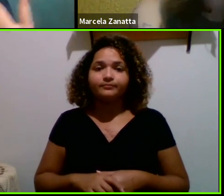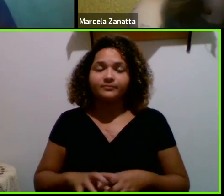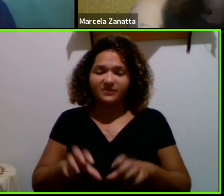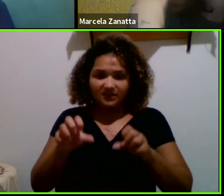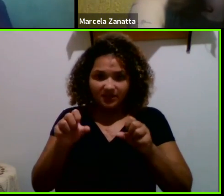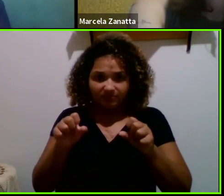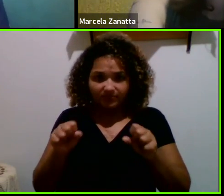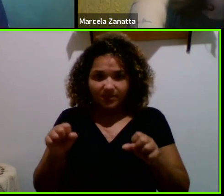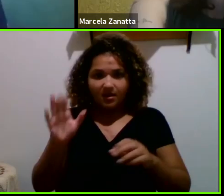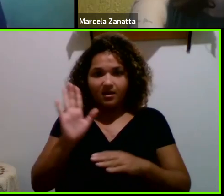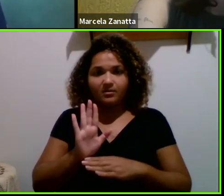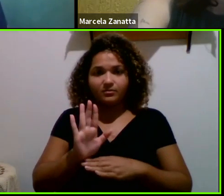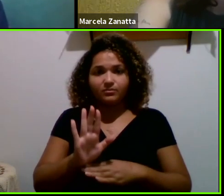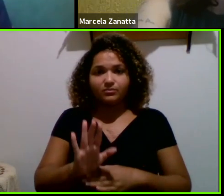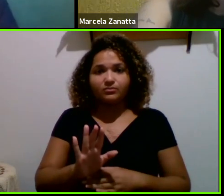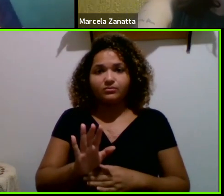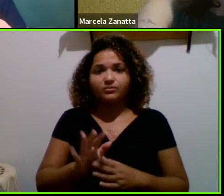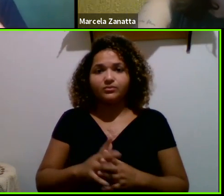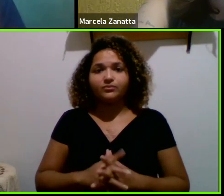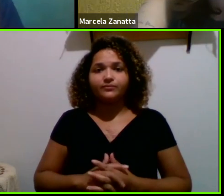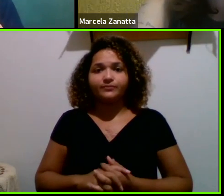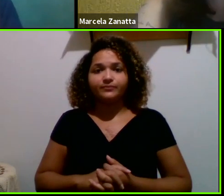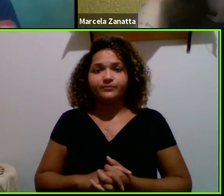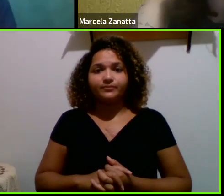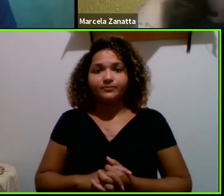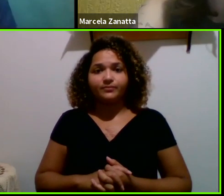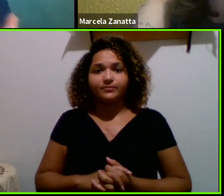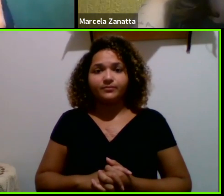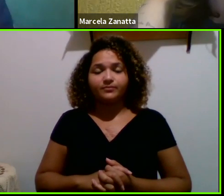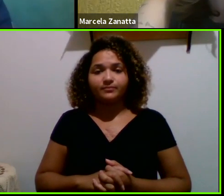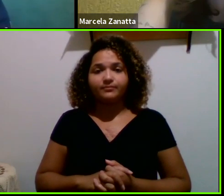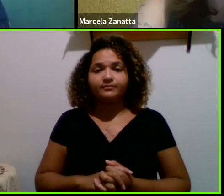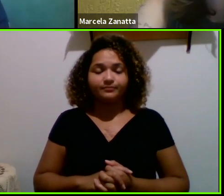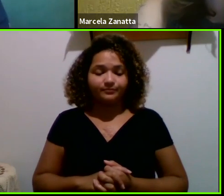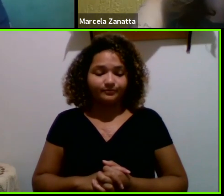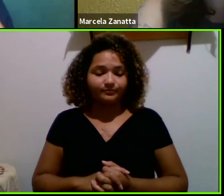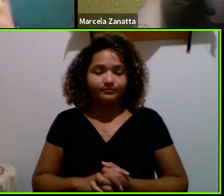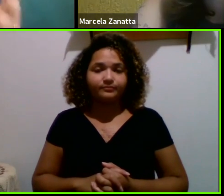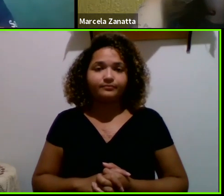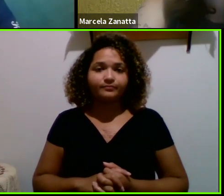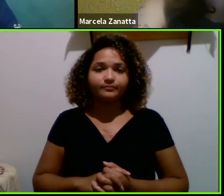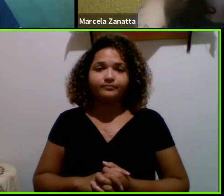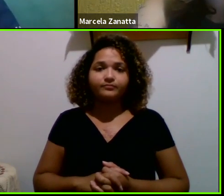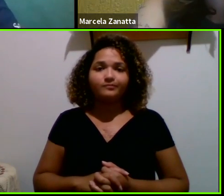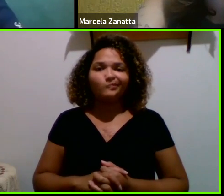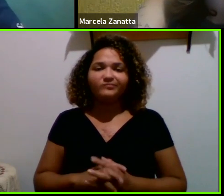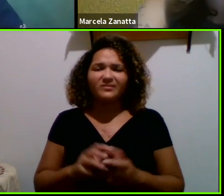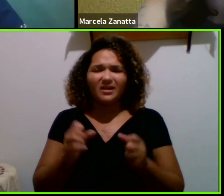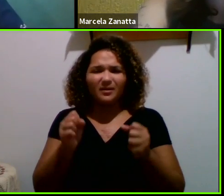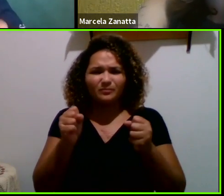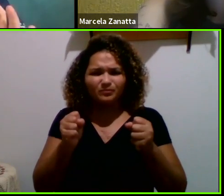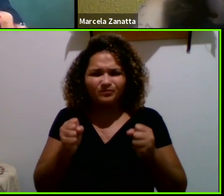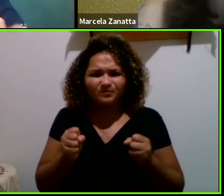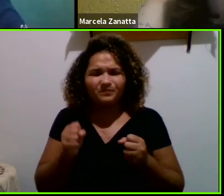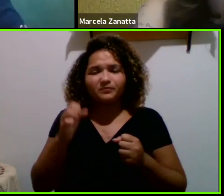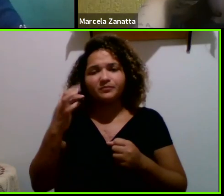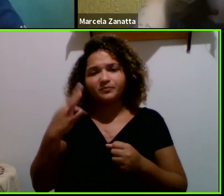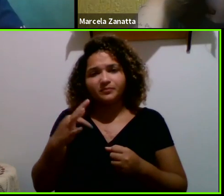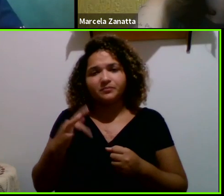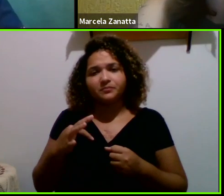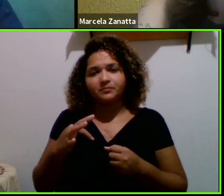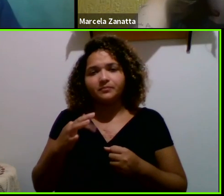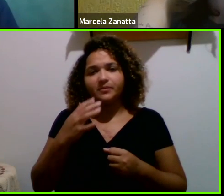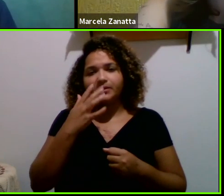puxar, a gente também utiliza o rebozo, a pessoa que está auxiliando no parto segura e ela puxa pelo outro lado, né? Ela faz